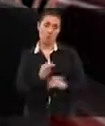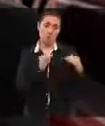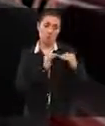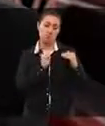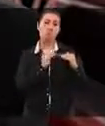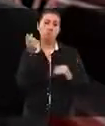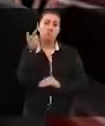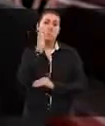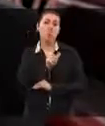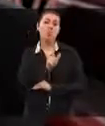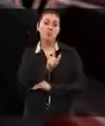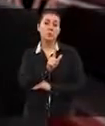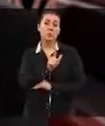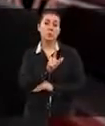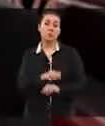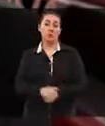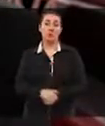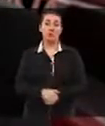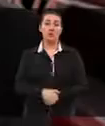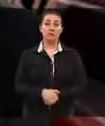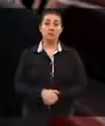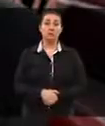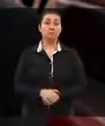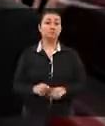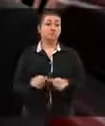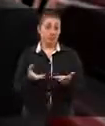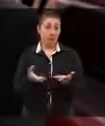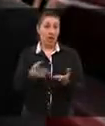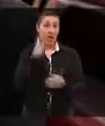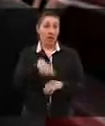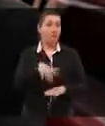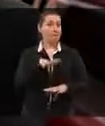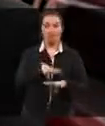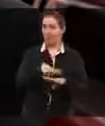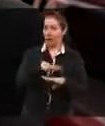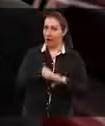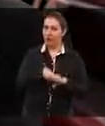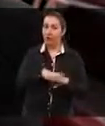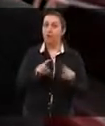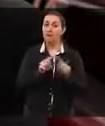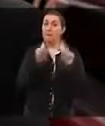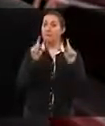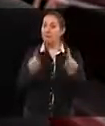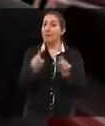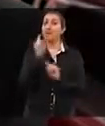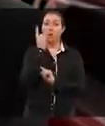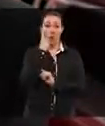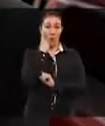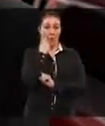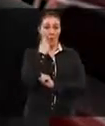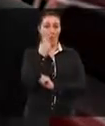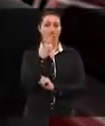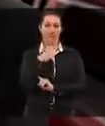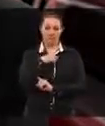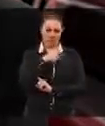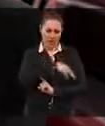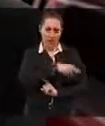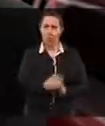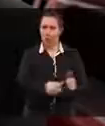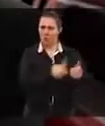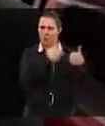com margarina e café preto, por exemplo, tá? Então, porque é uma questão matemática. Mas a questão é a seguinte, eu vou